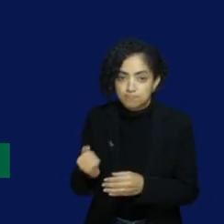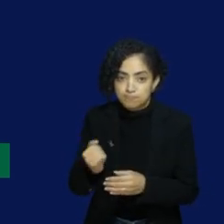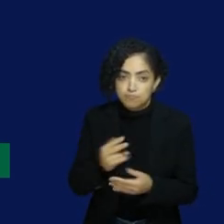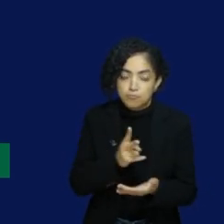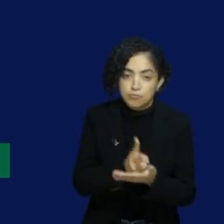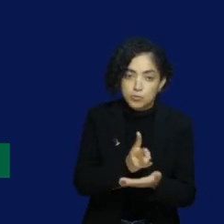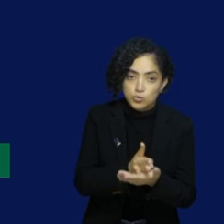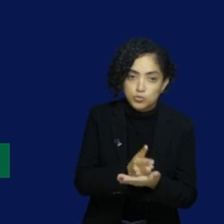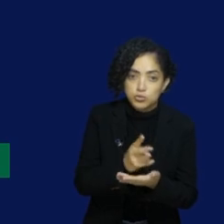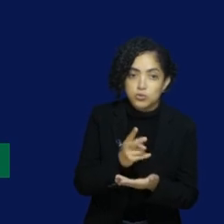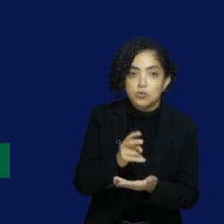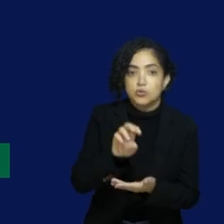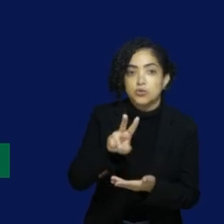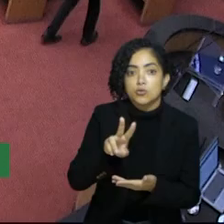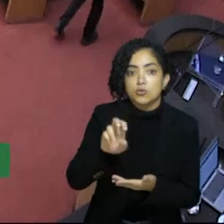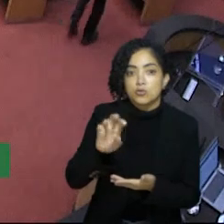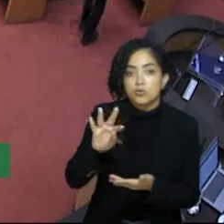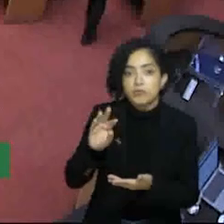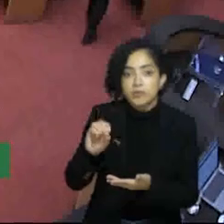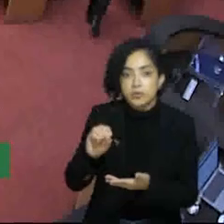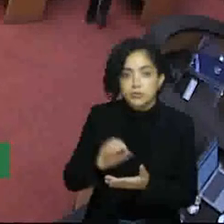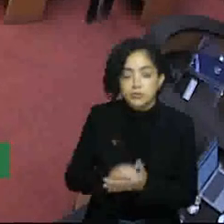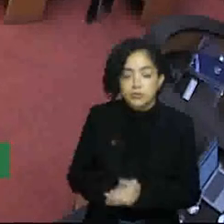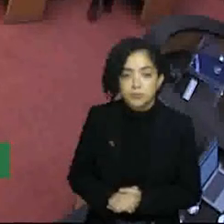Ana Campagnolo, em discussão.